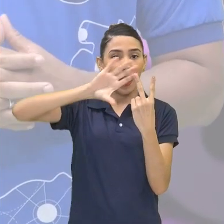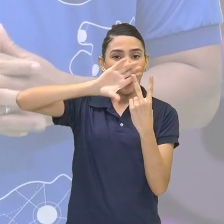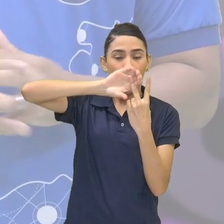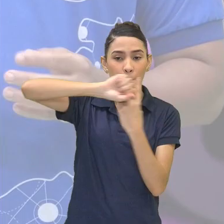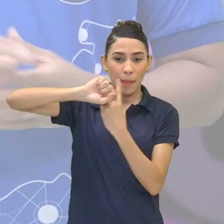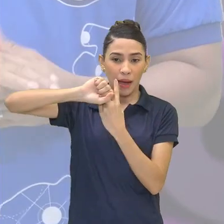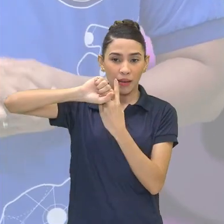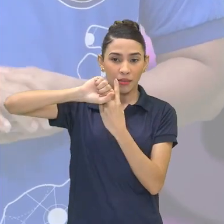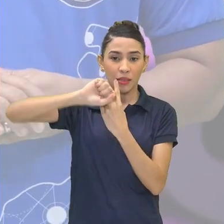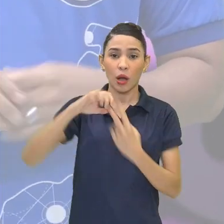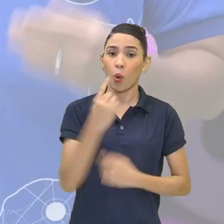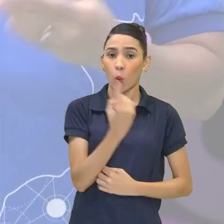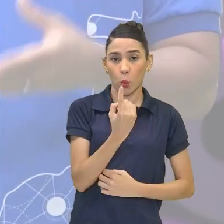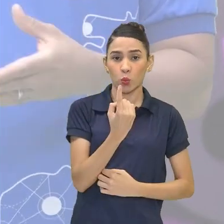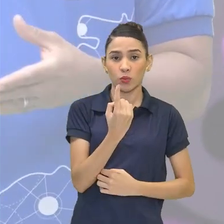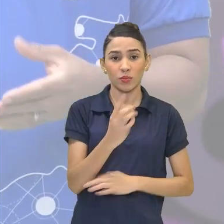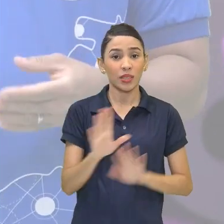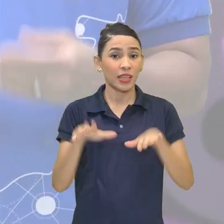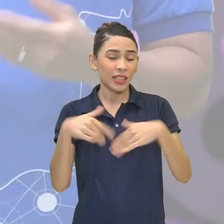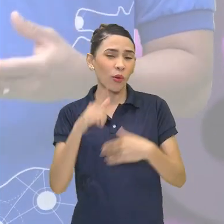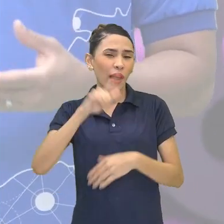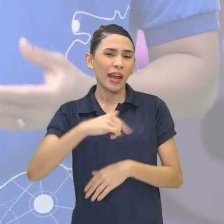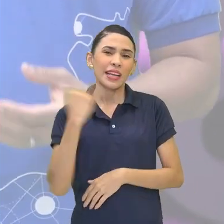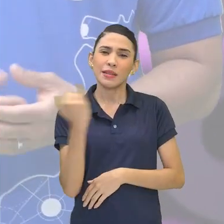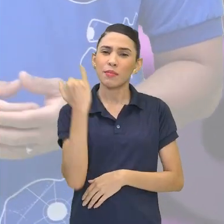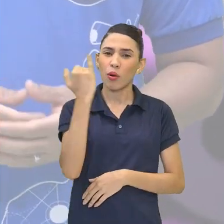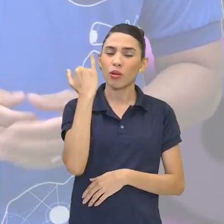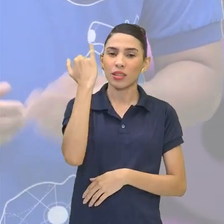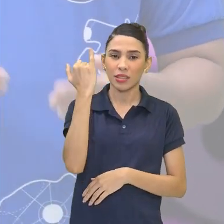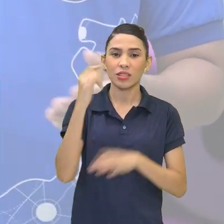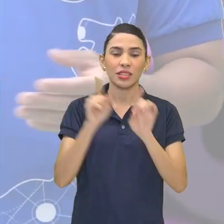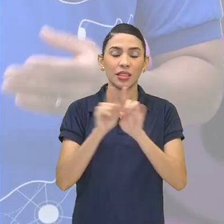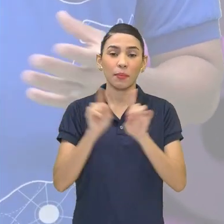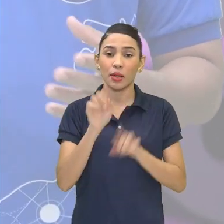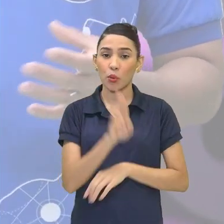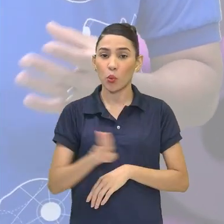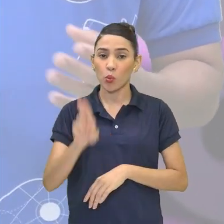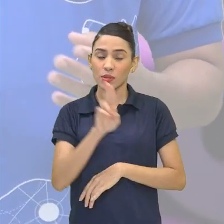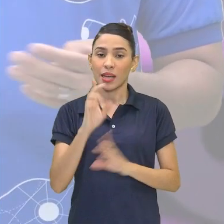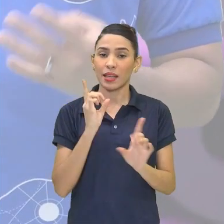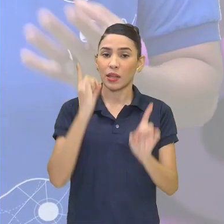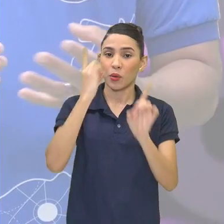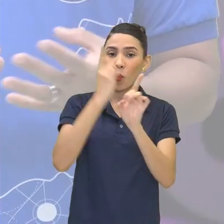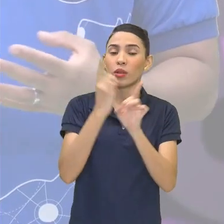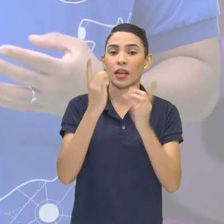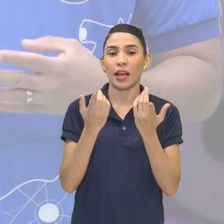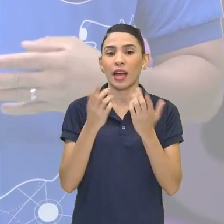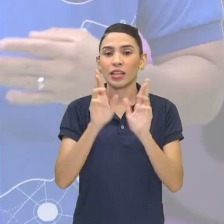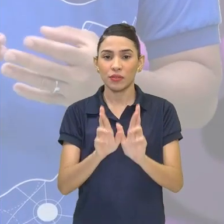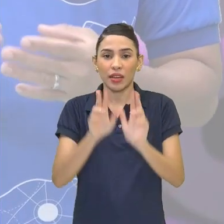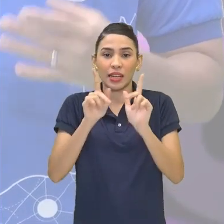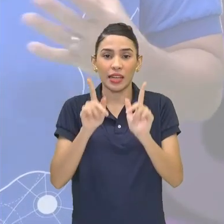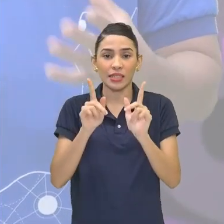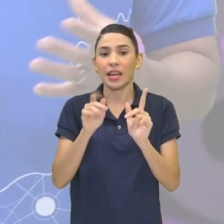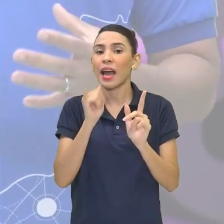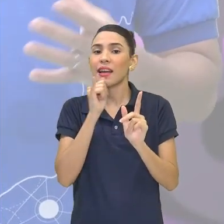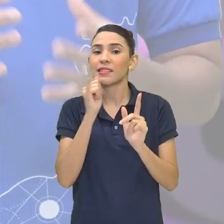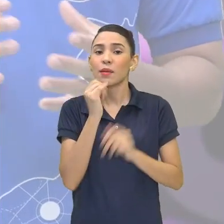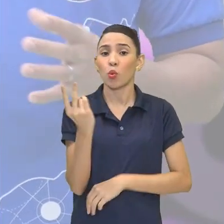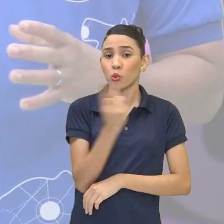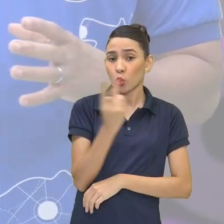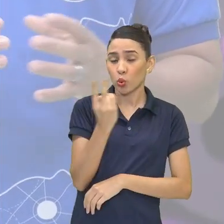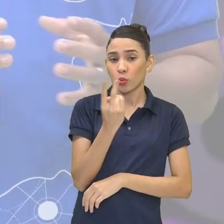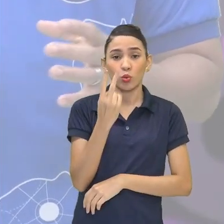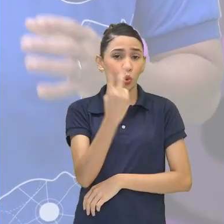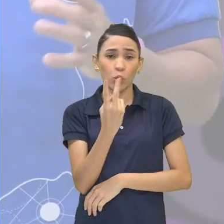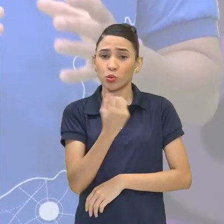é uma operação matemática fundamental usada para encontrar a diferença entre dois números. Ou seja, toda vez que eu